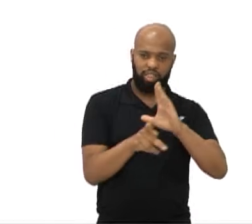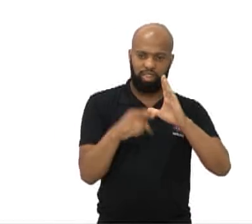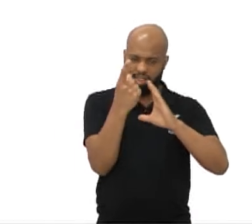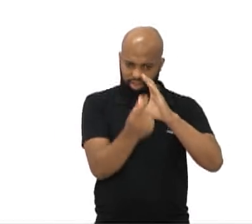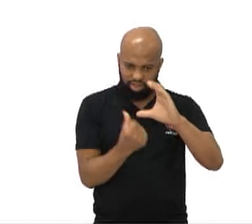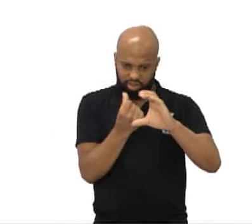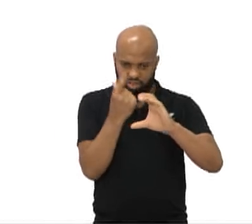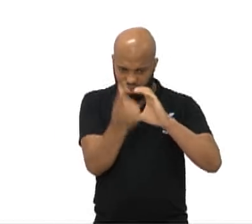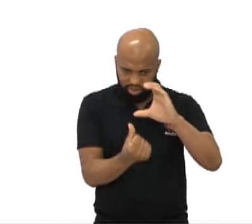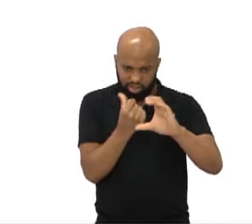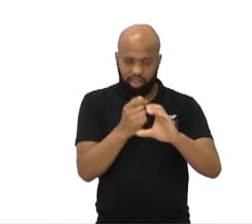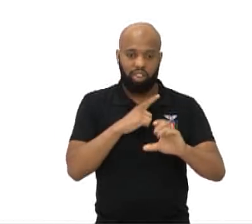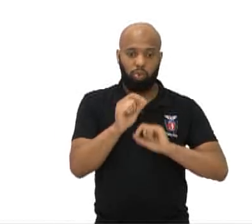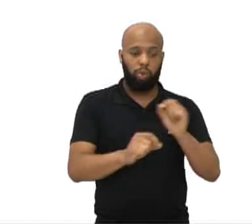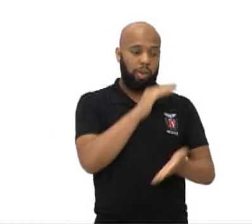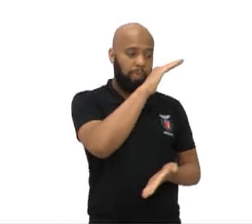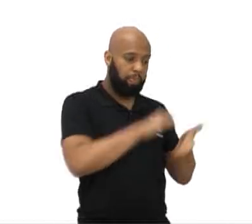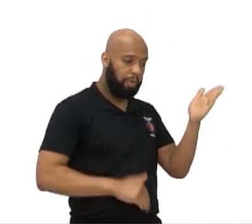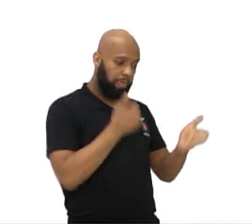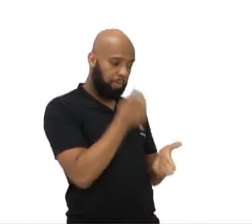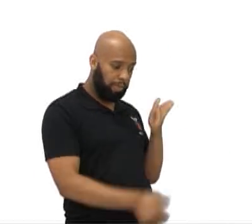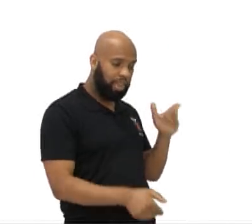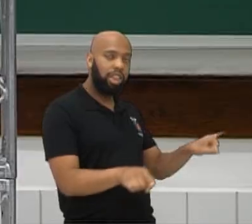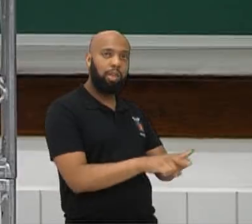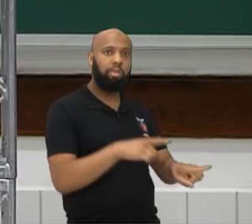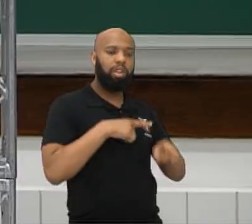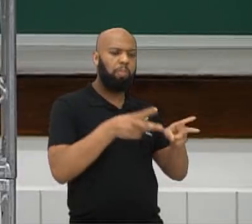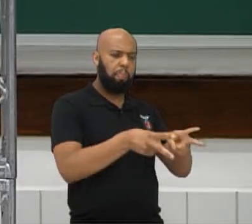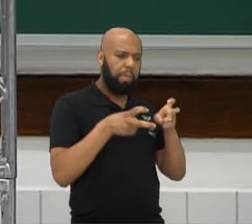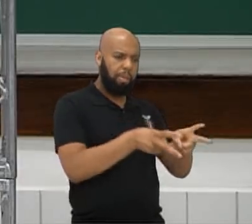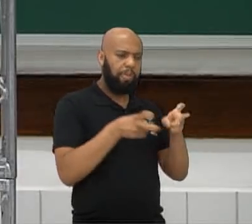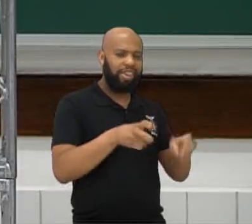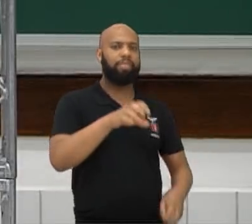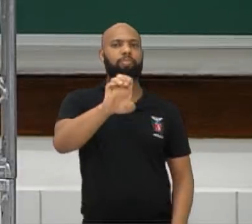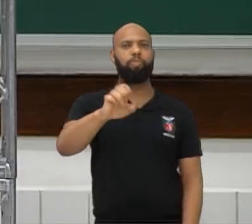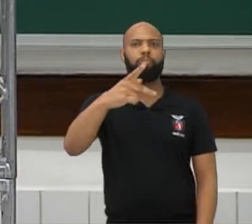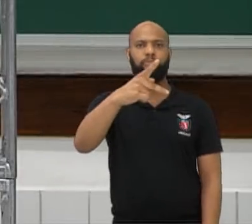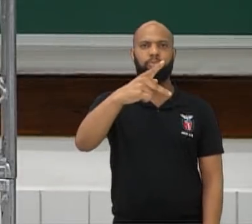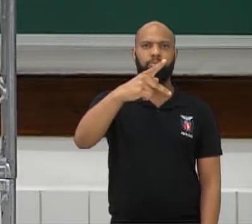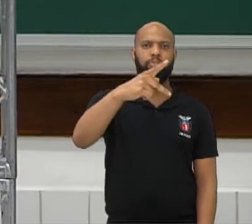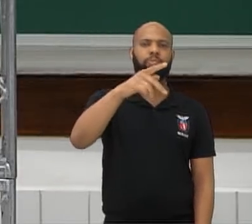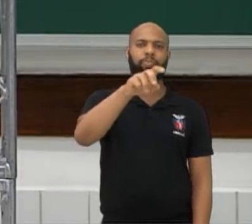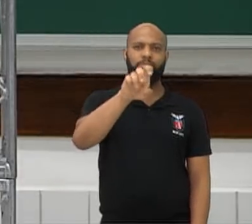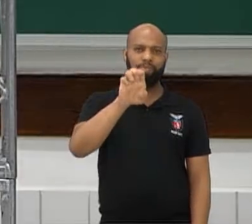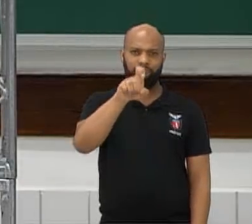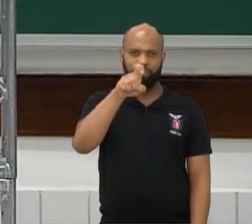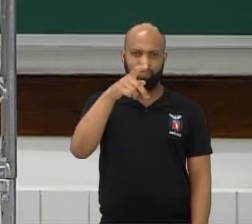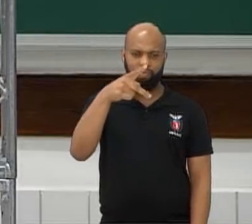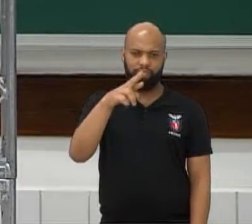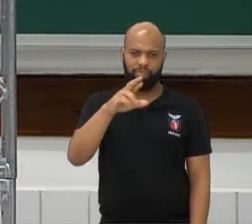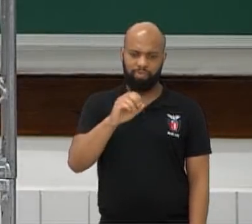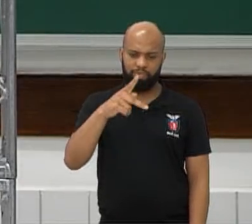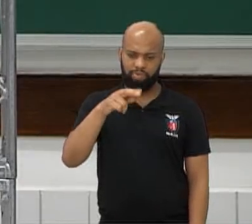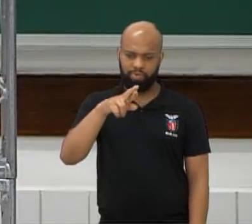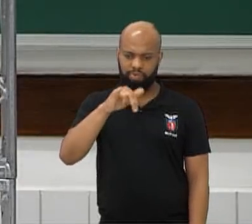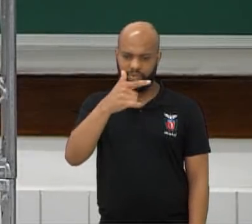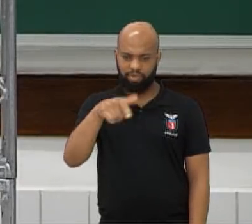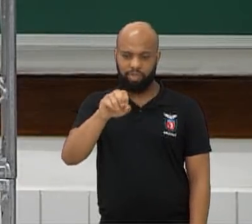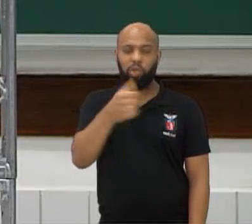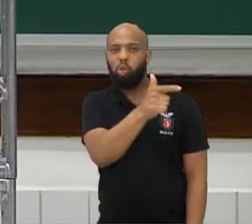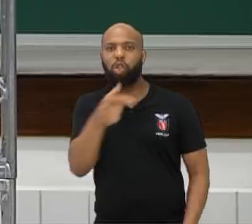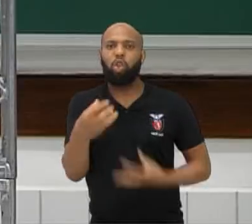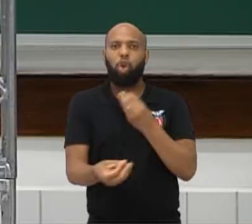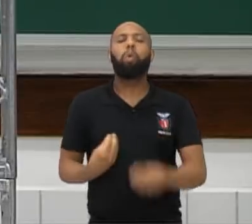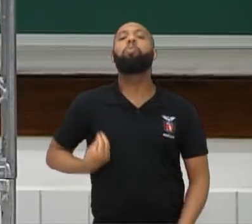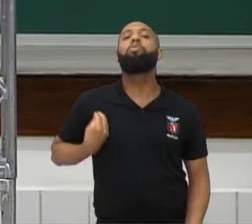uma situação de expropriação e de exploração. Expropriação a gente acabou de ver, é quando o trabalhador agora ele não tem mais de onde tirar